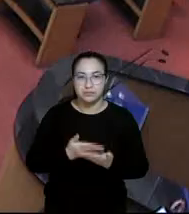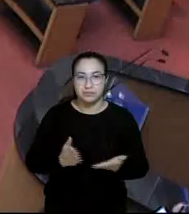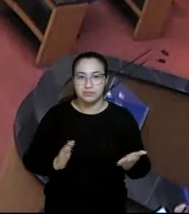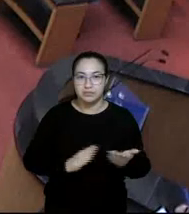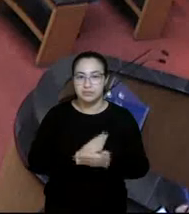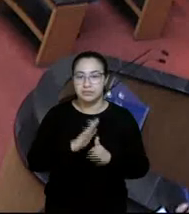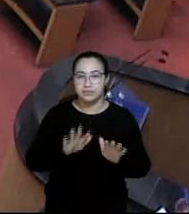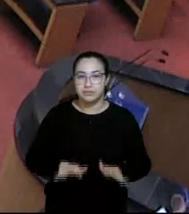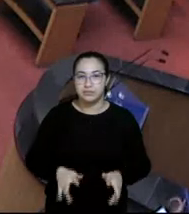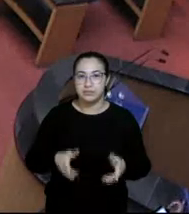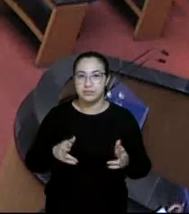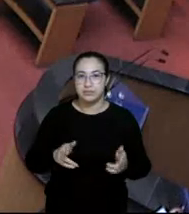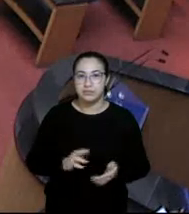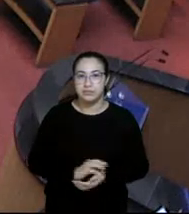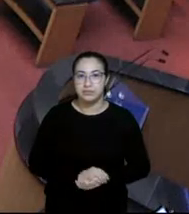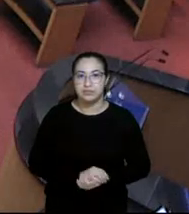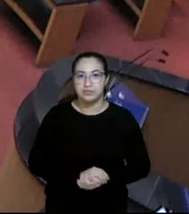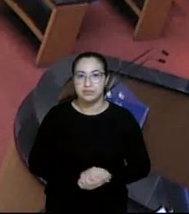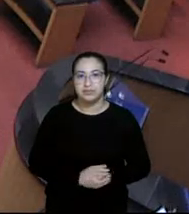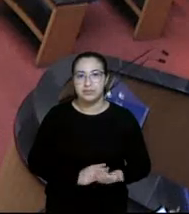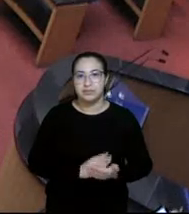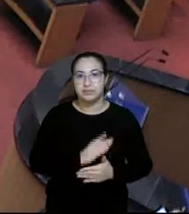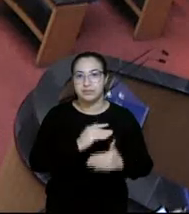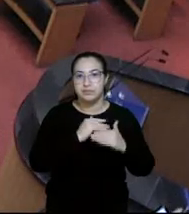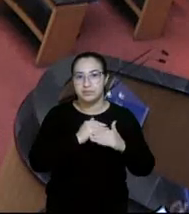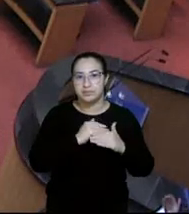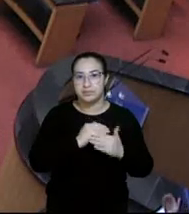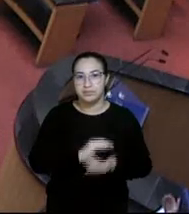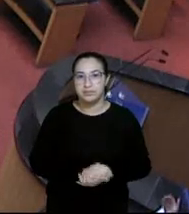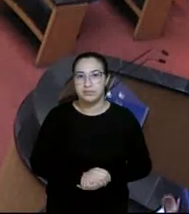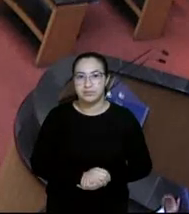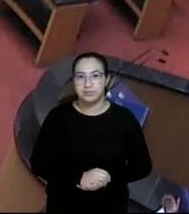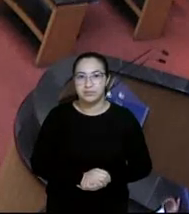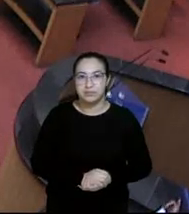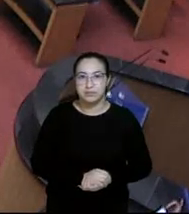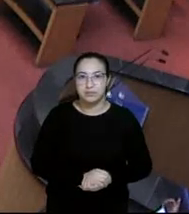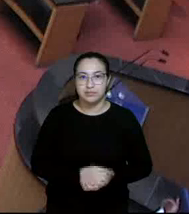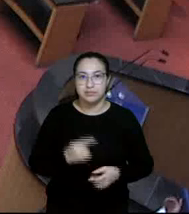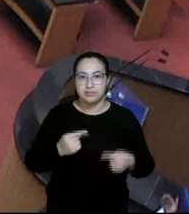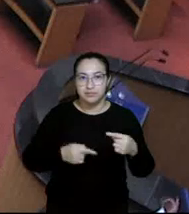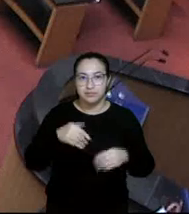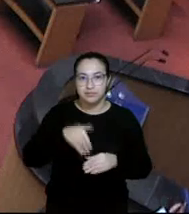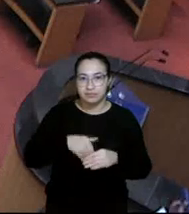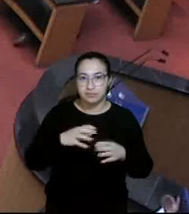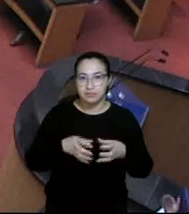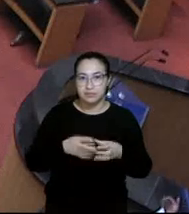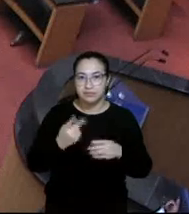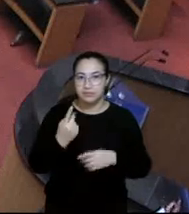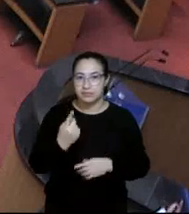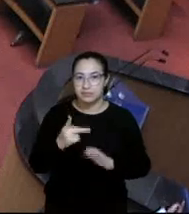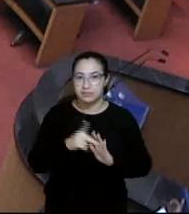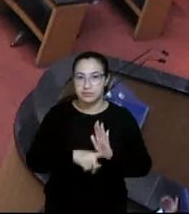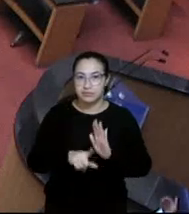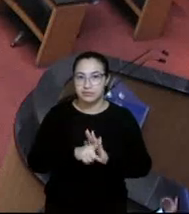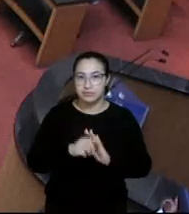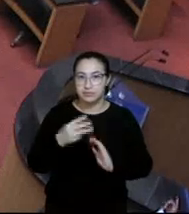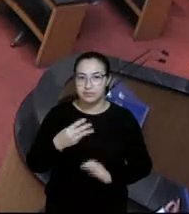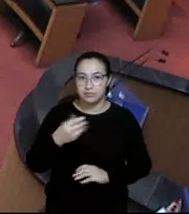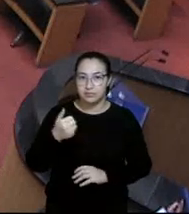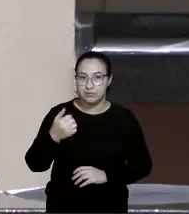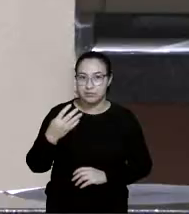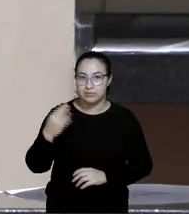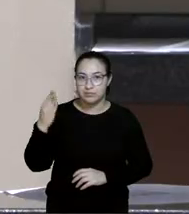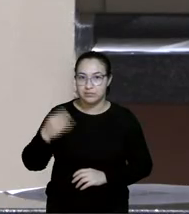deputados que aprovam permaneçam como se encontra. Aprovado por unanimidade. Discussão e votação em turno único do projeto de lei 314/2024,